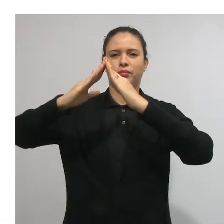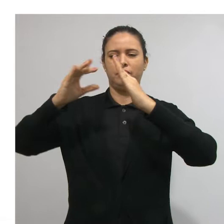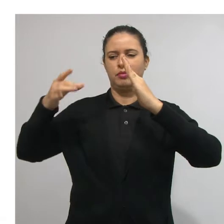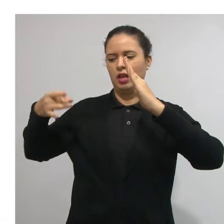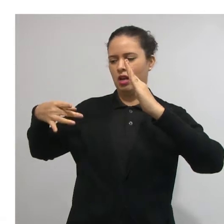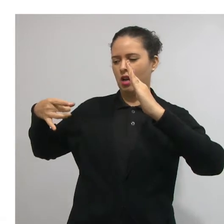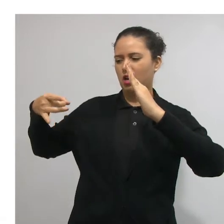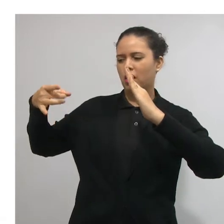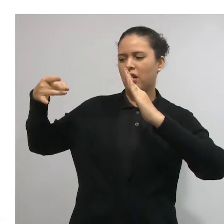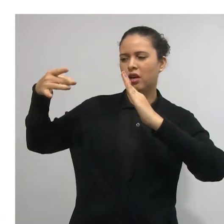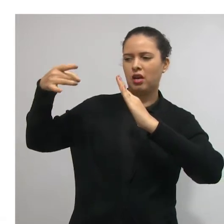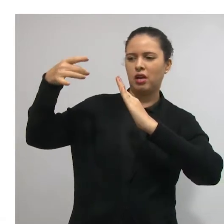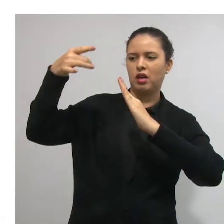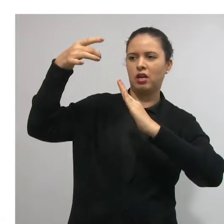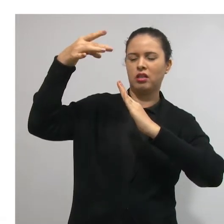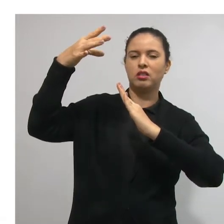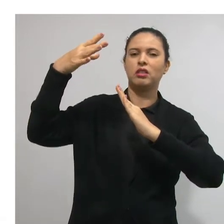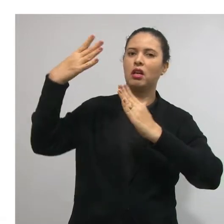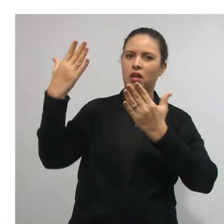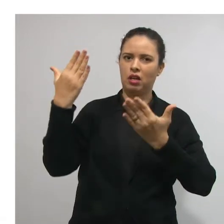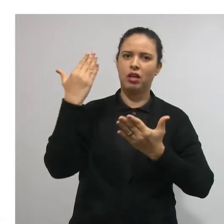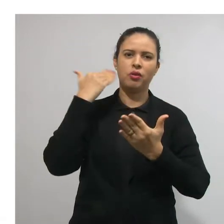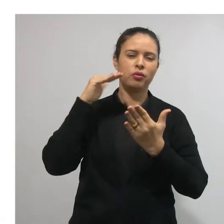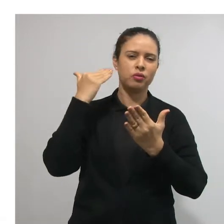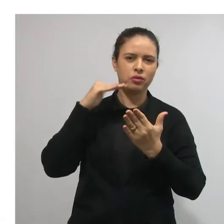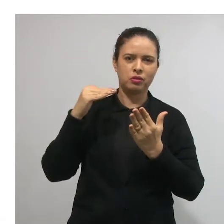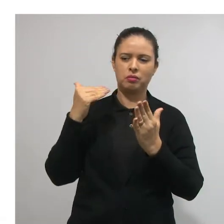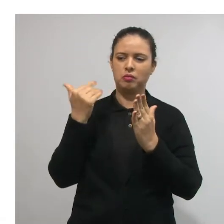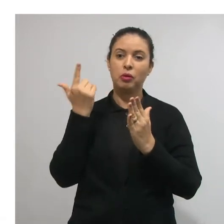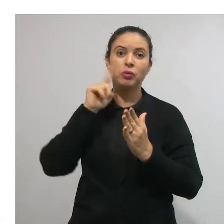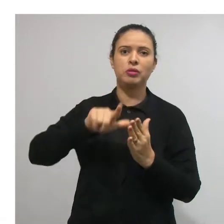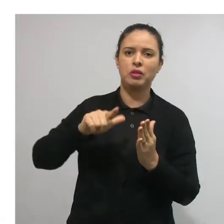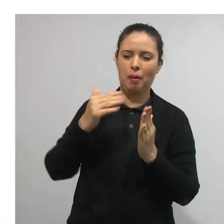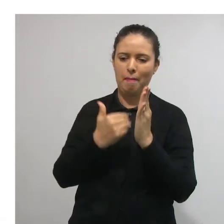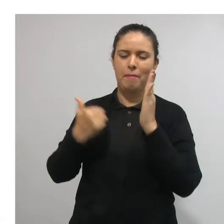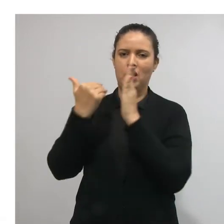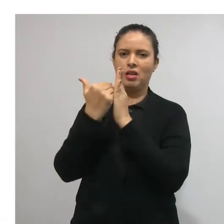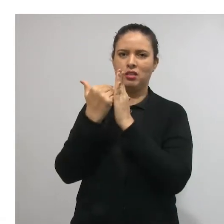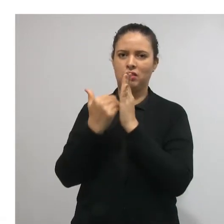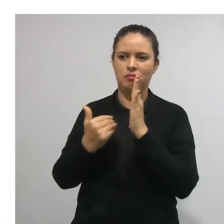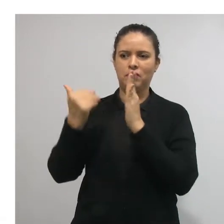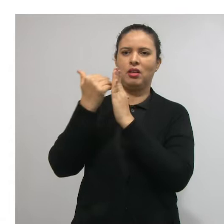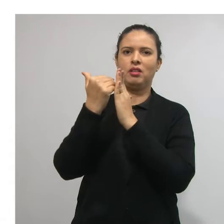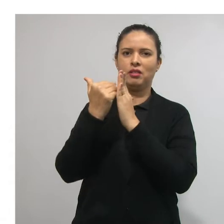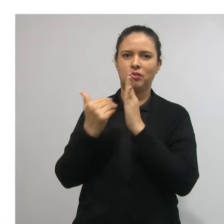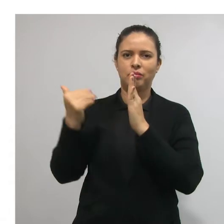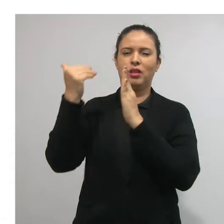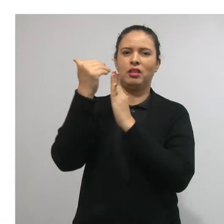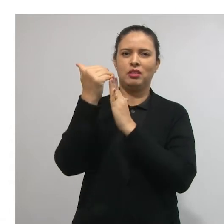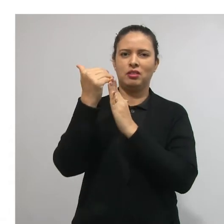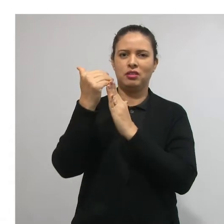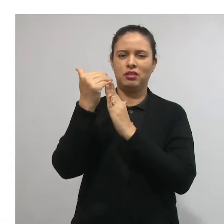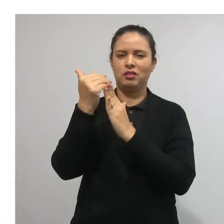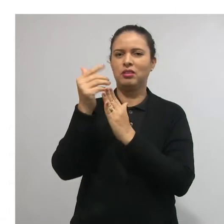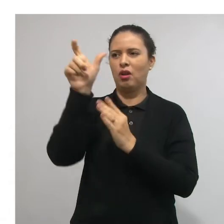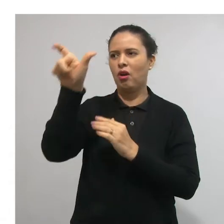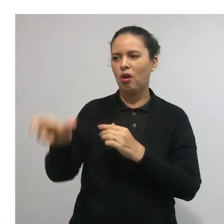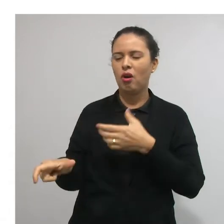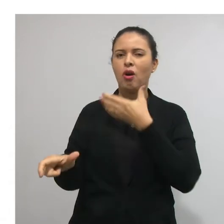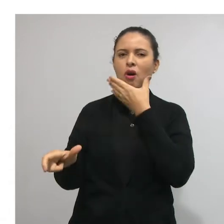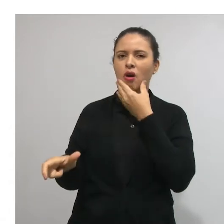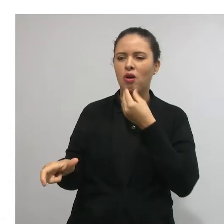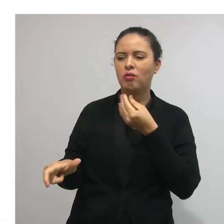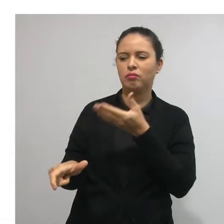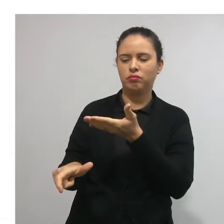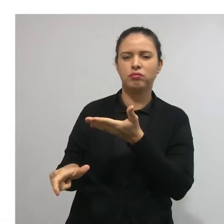parte da hierarquia dessa pirâmide. Opa, não, já consegui tudo isso, então não, acho que eu quero mais. Maslow entendia que a pessoa buscava uma